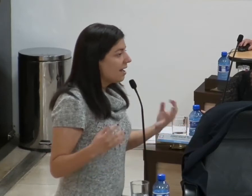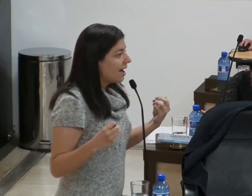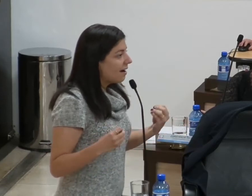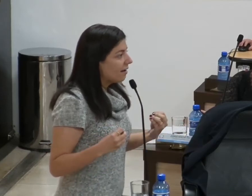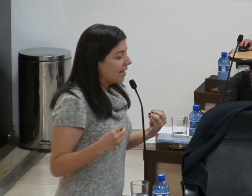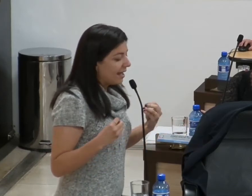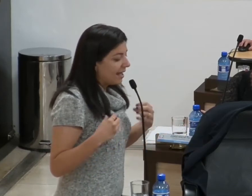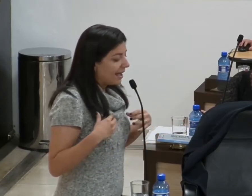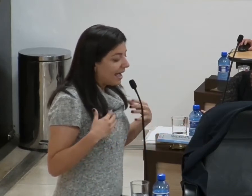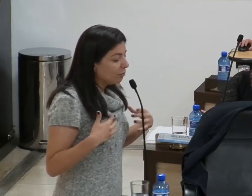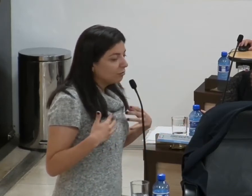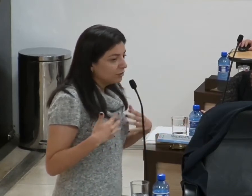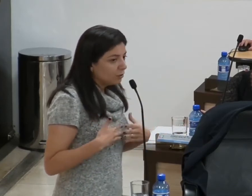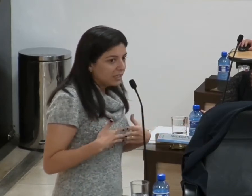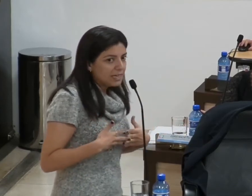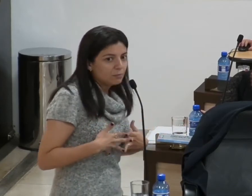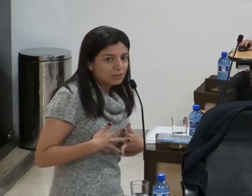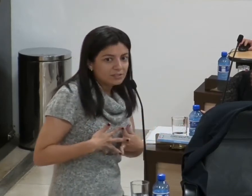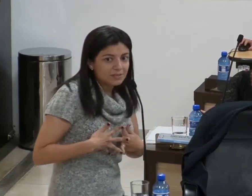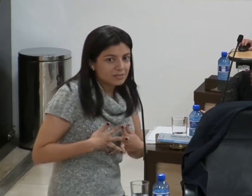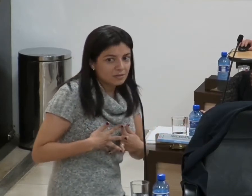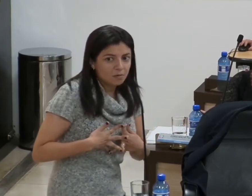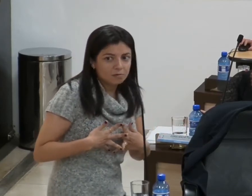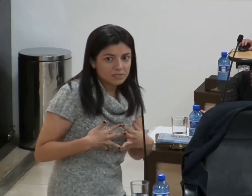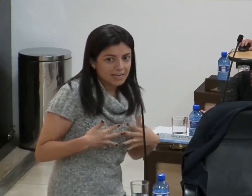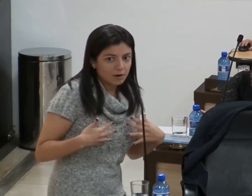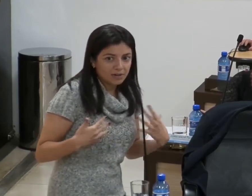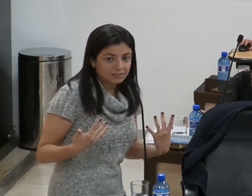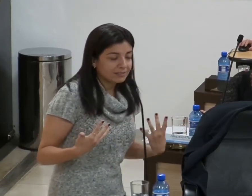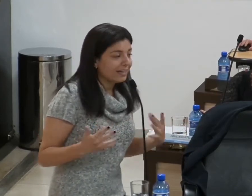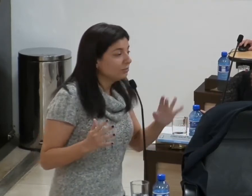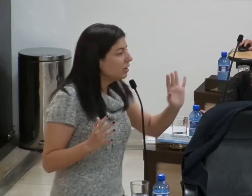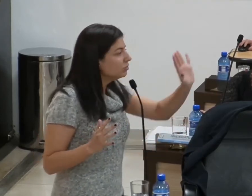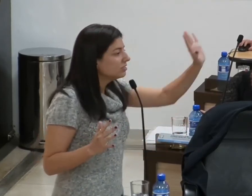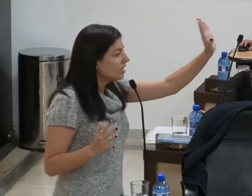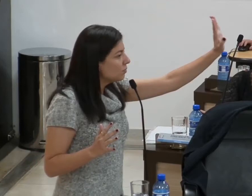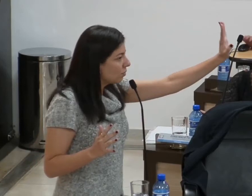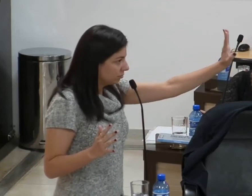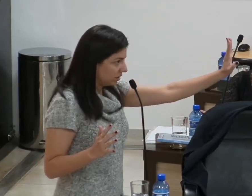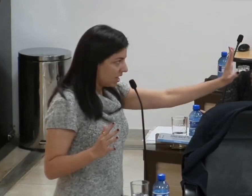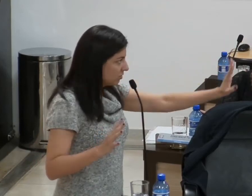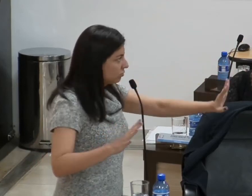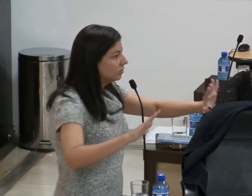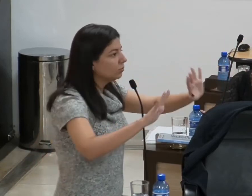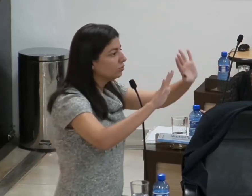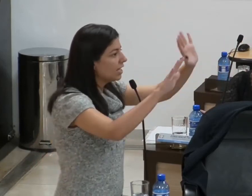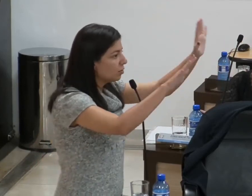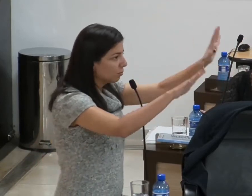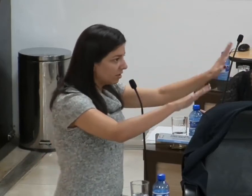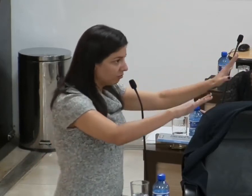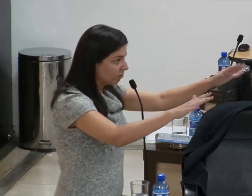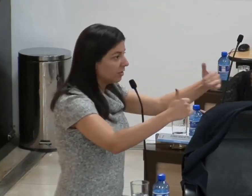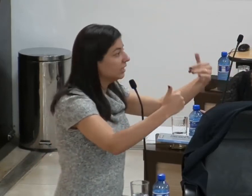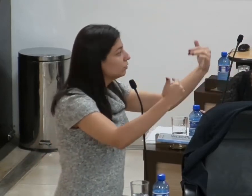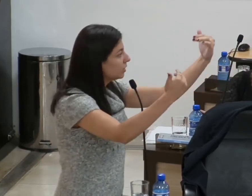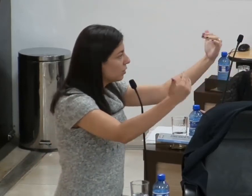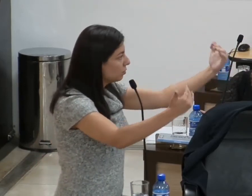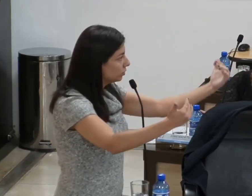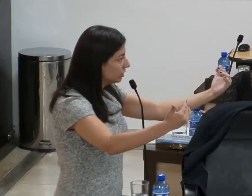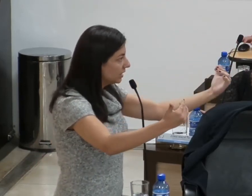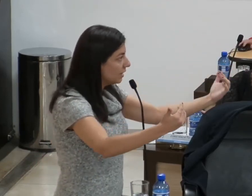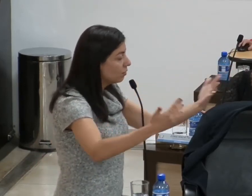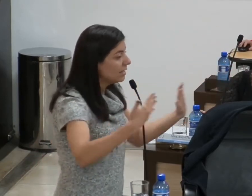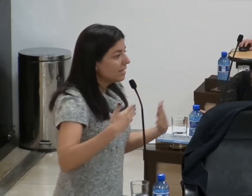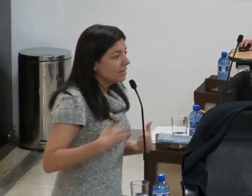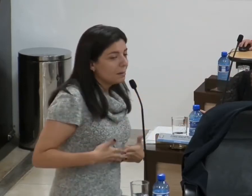plenário. A ouvidoria muitas vezes não consegue alcançar, eu não sei o contexto, não sei como que foi, não sei